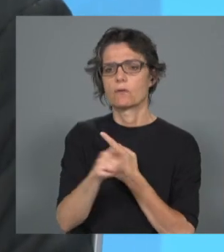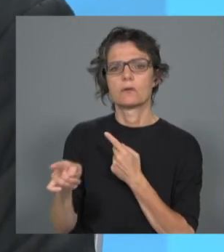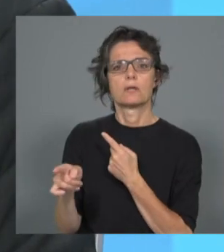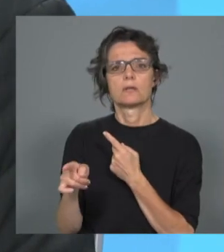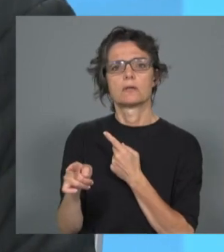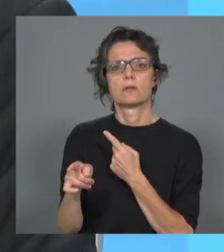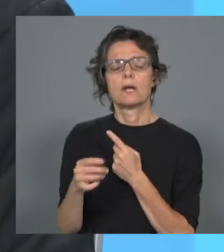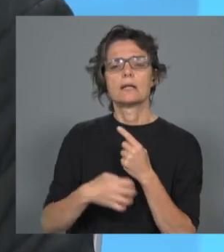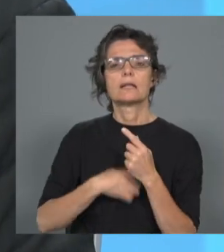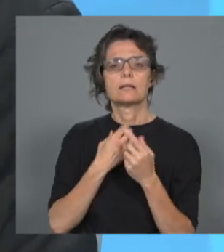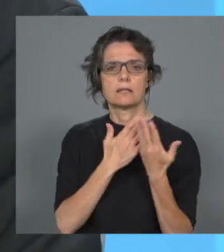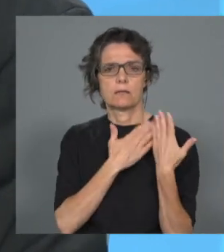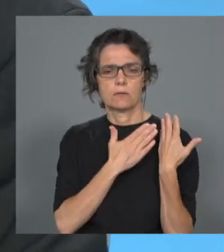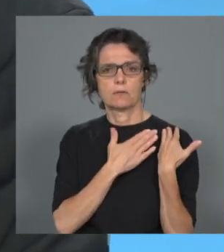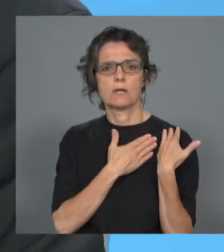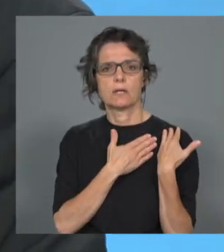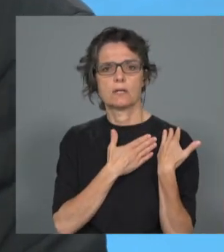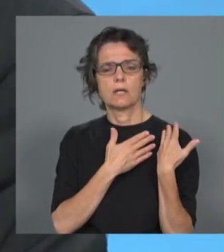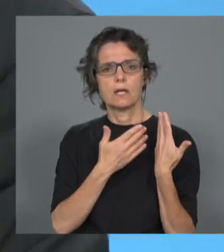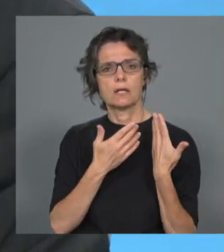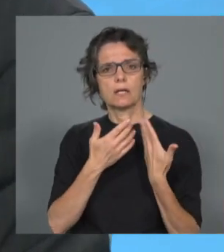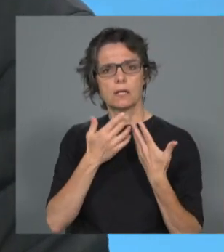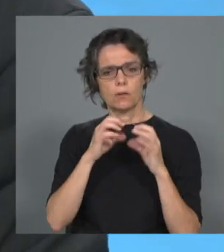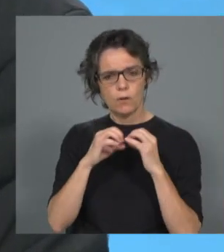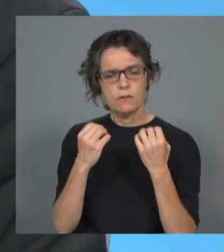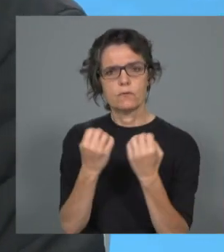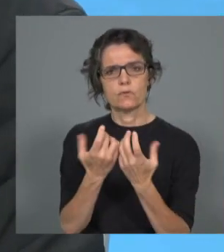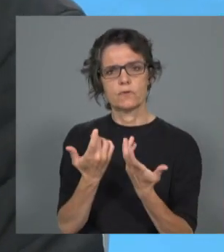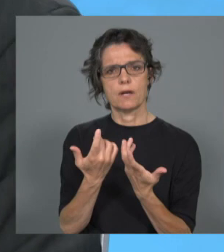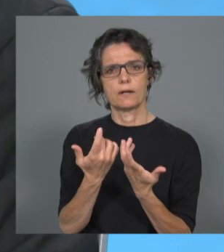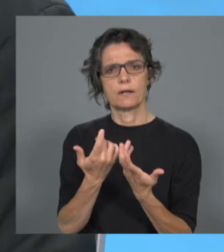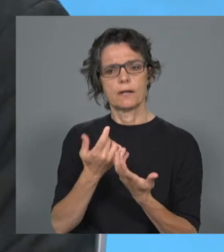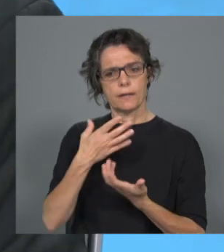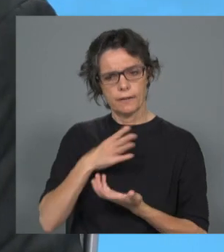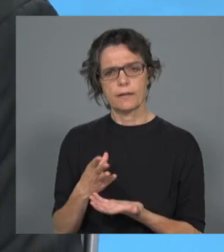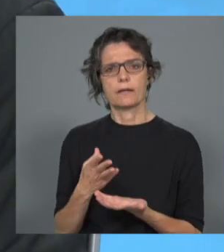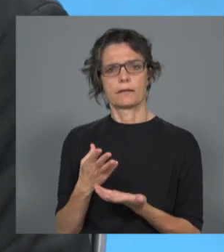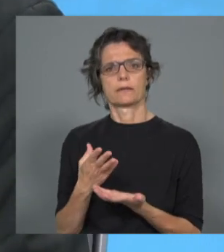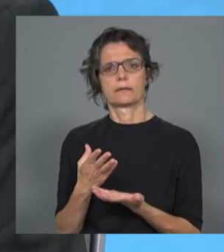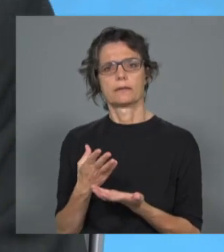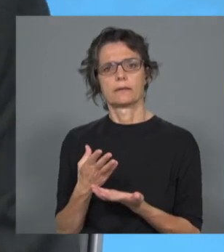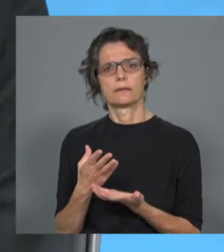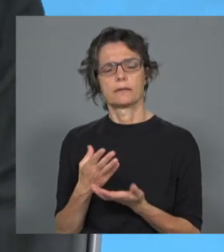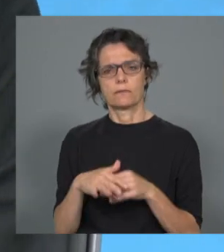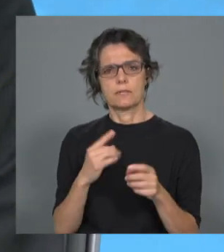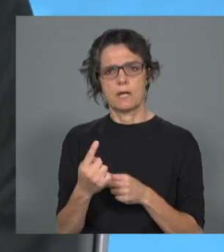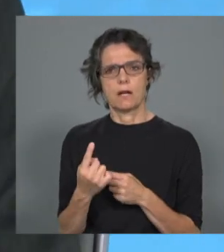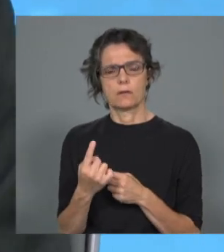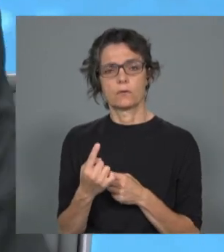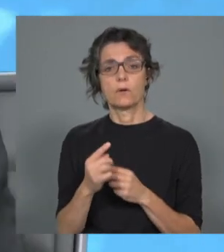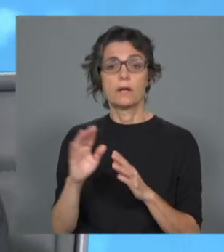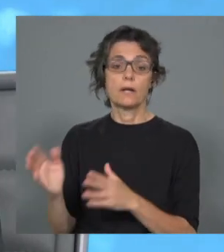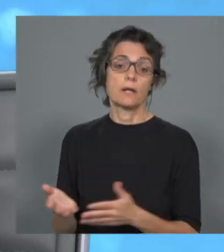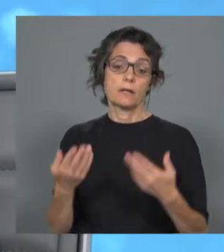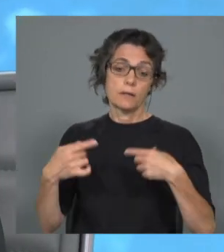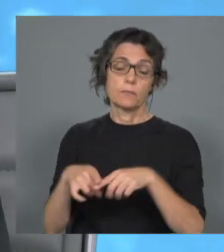uma responsabilidade cívica. Nós estamos constantemente a apelar às pessoas que exerçam a sua responsabilidade cívica e, simultaneamente, o